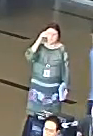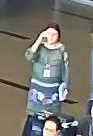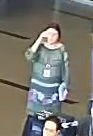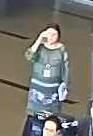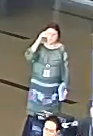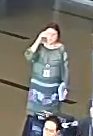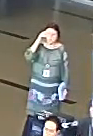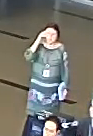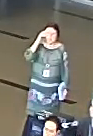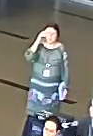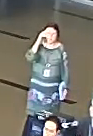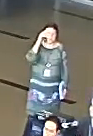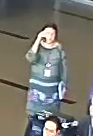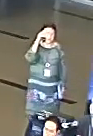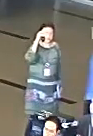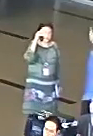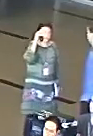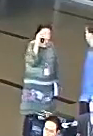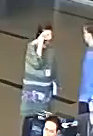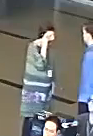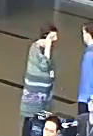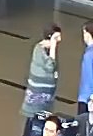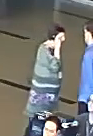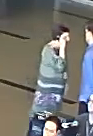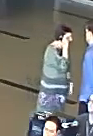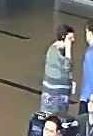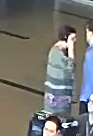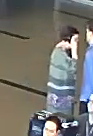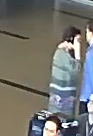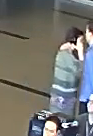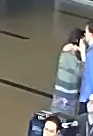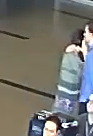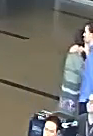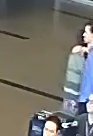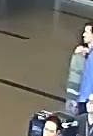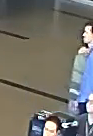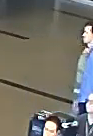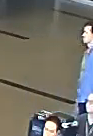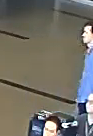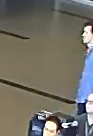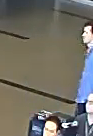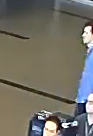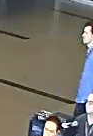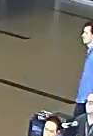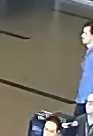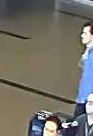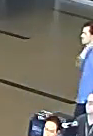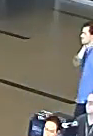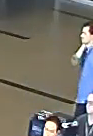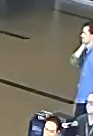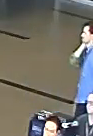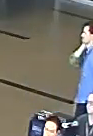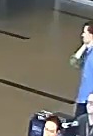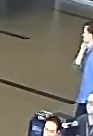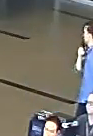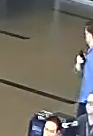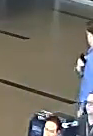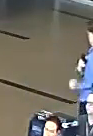Dr representando Anderson Tavares Abras diretor de fiscalização Fernando antnio Bezerra